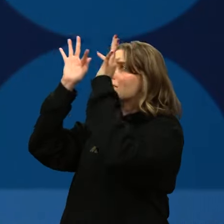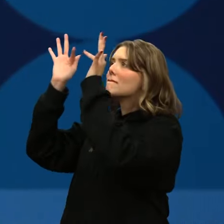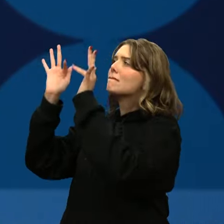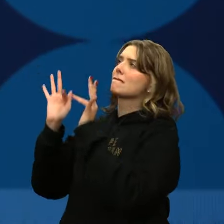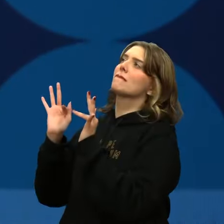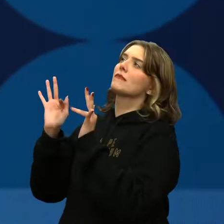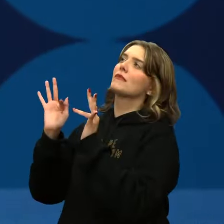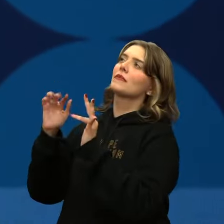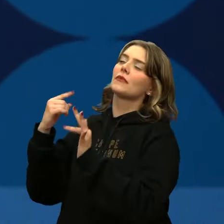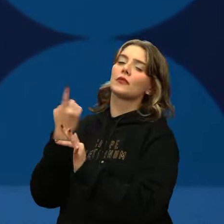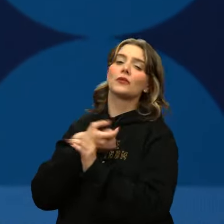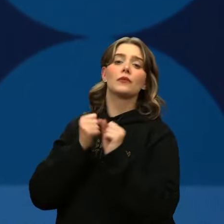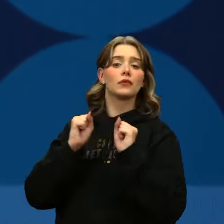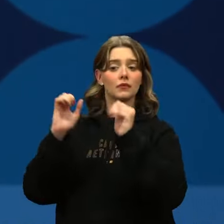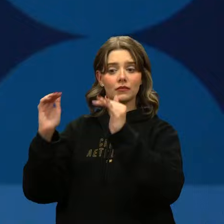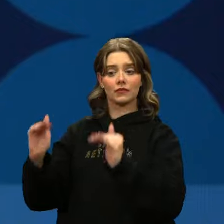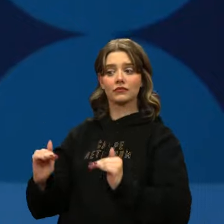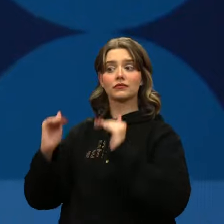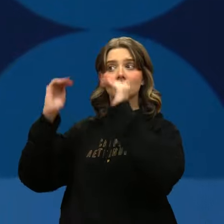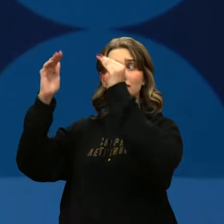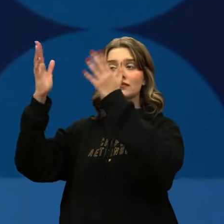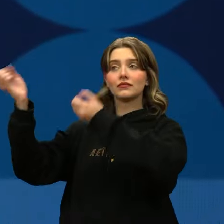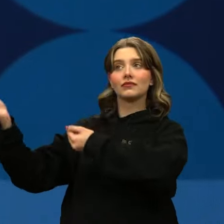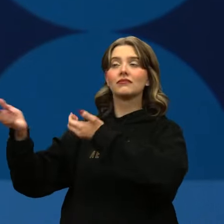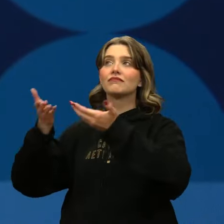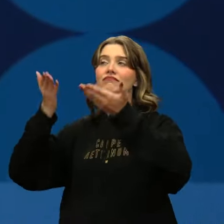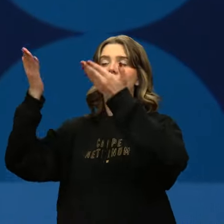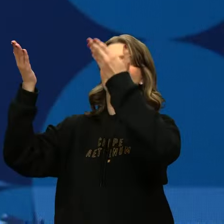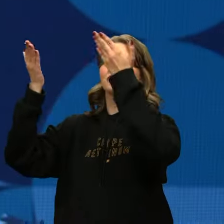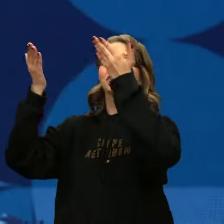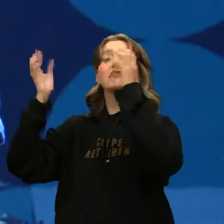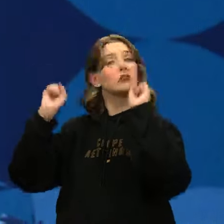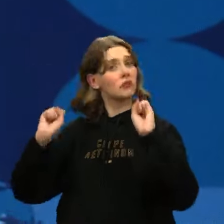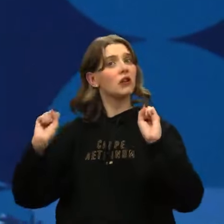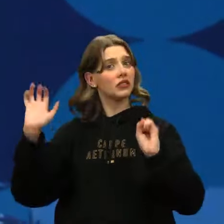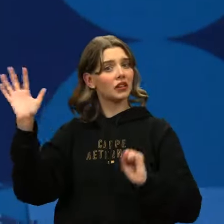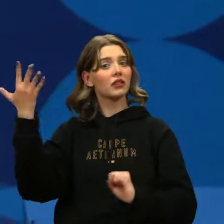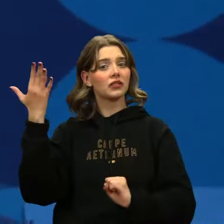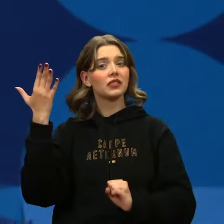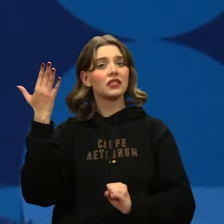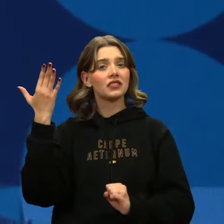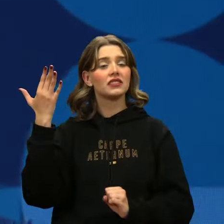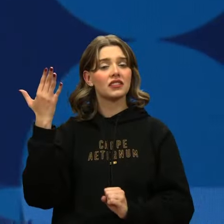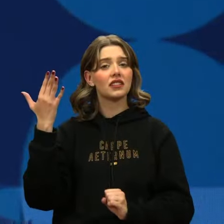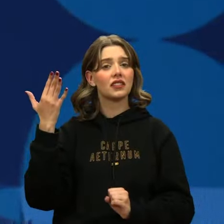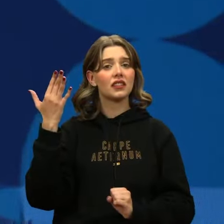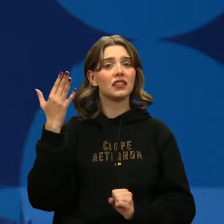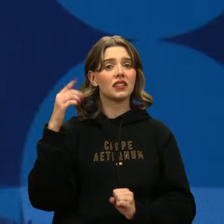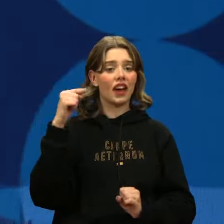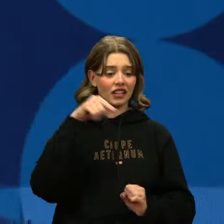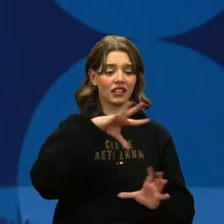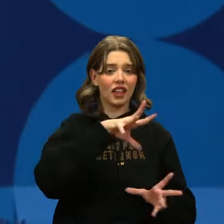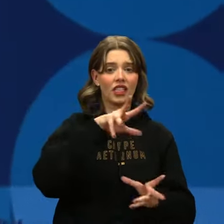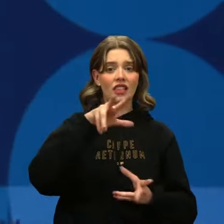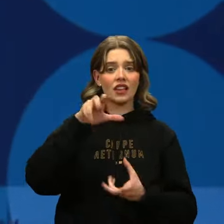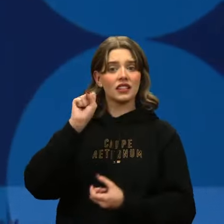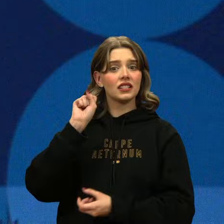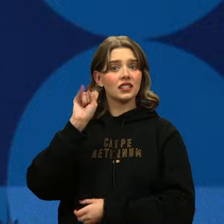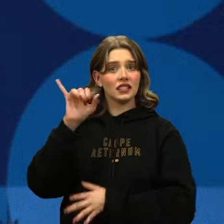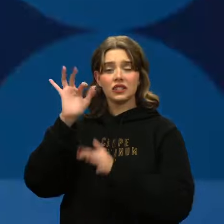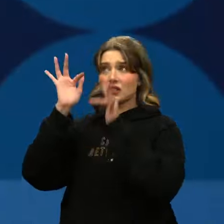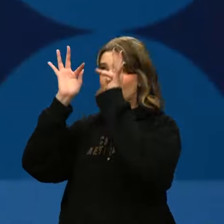exaltados. Isso pode acontecer hoje, aqui nessa terra ainda, porque às vezes o Senhor faz isso. Quando somos fiéis, quando